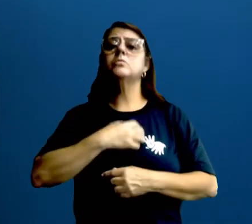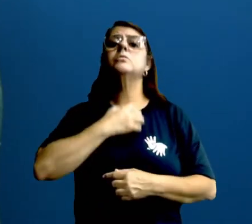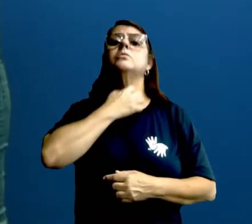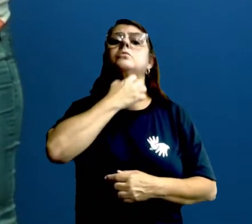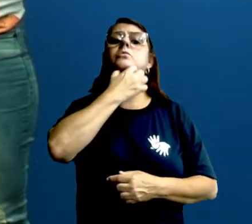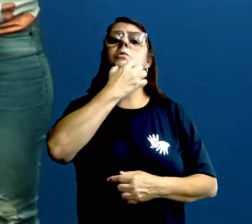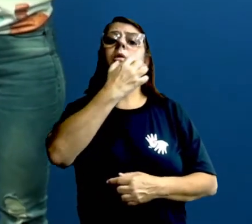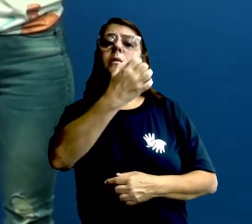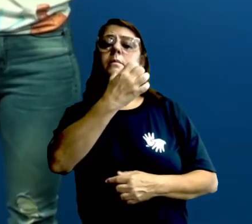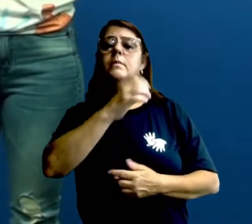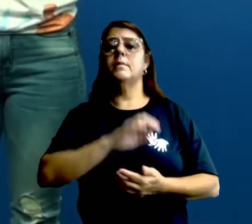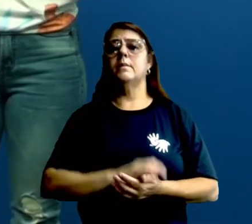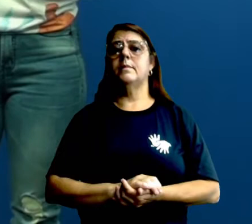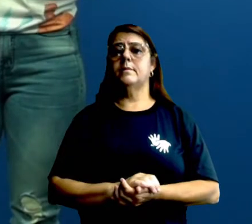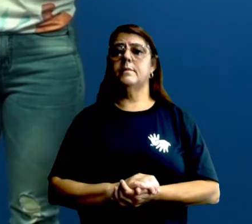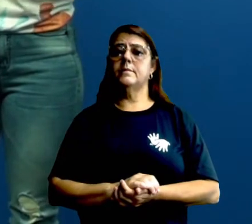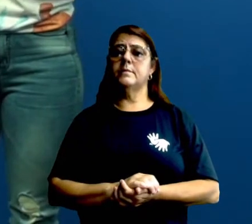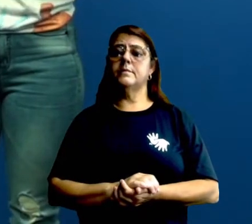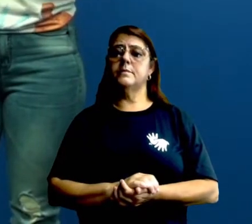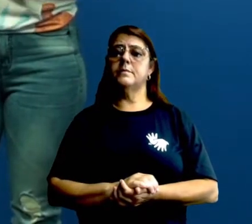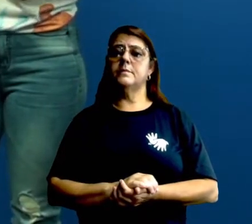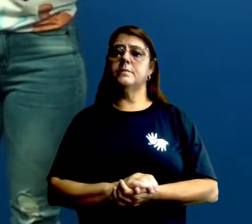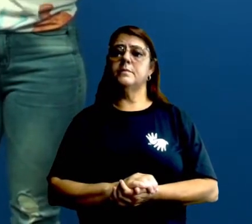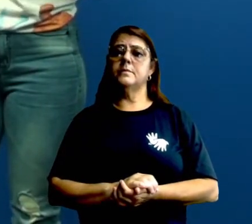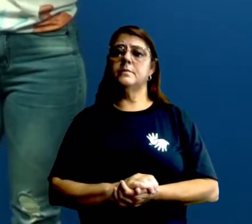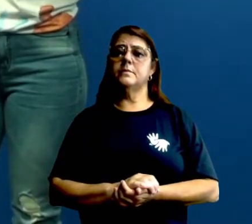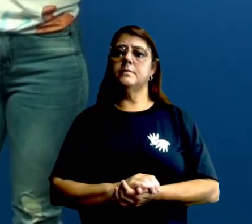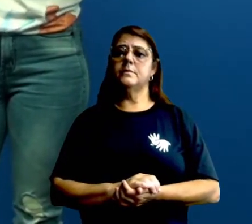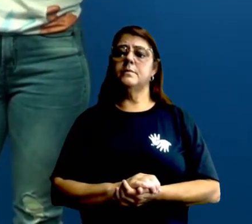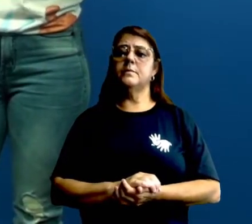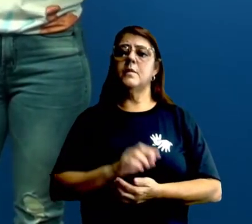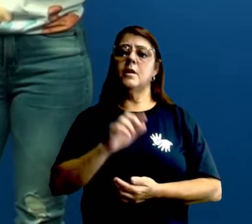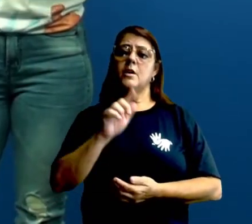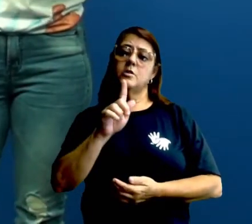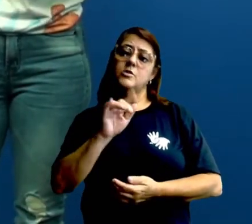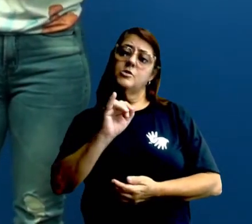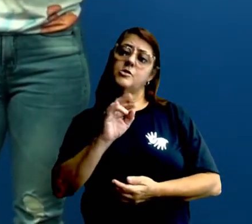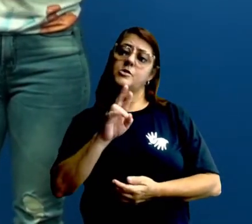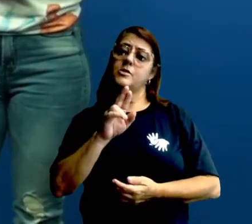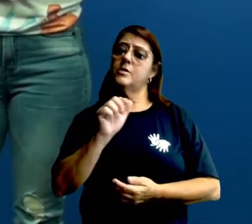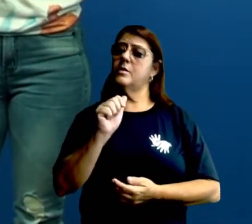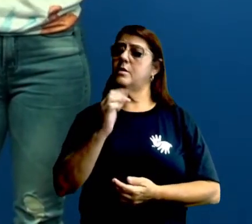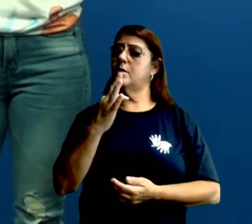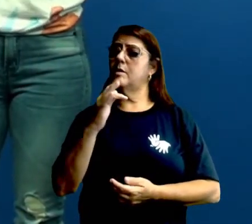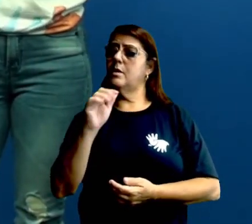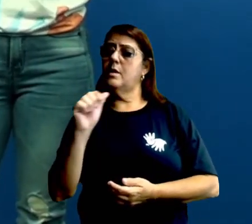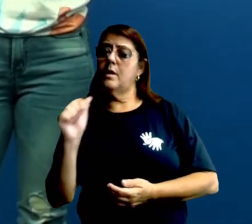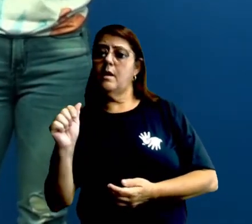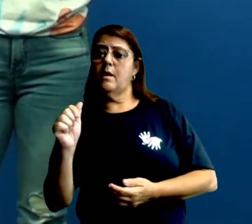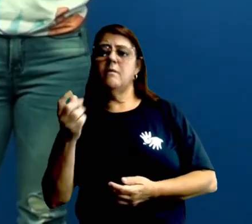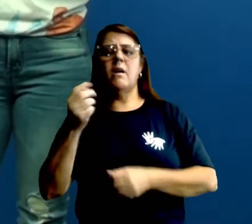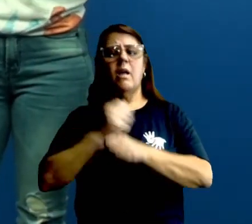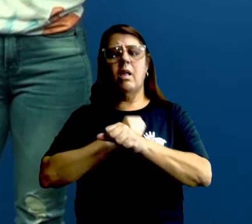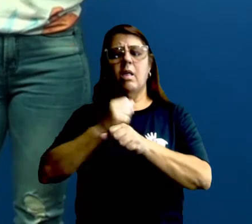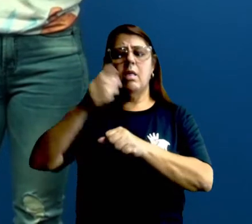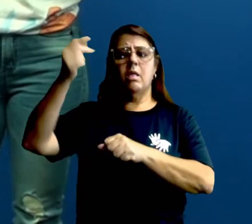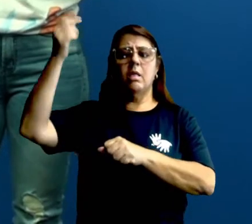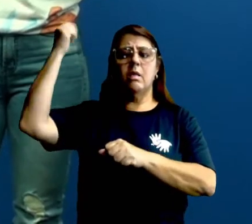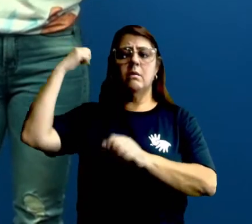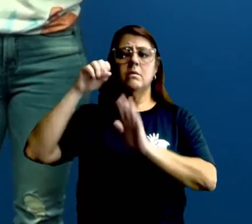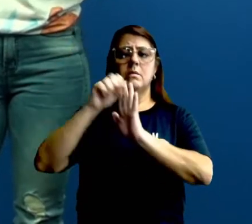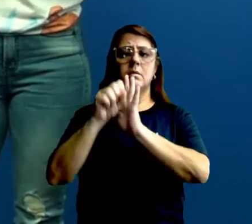bem representativa de um bloco muito conhecido aqui na cidade, chamado Bloco A Girafa, que é um clube que vem lá da década